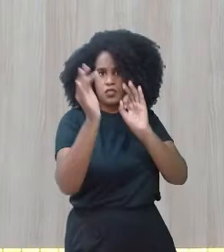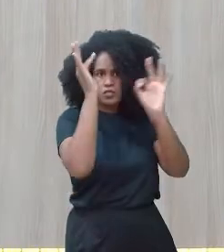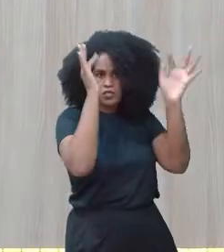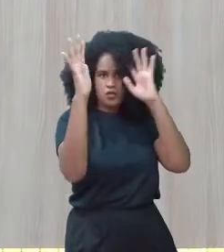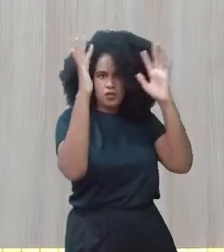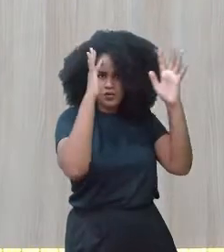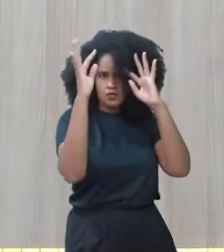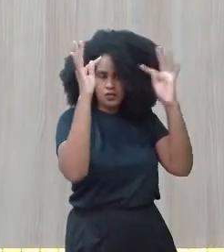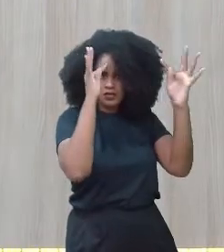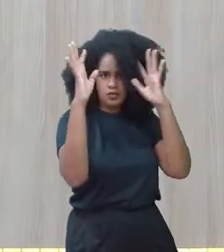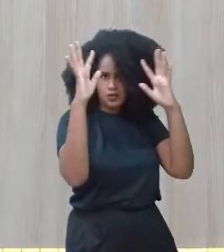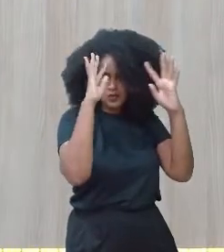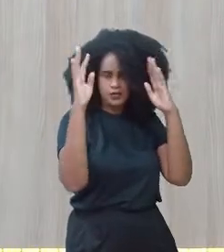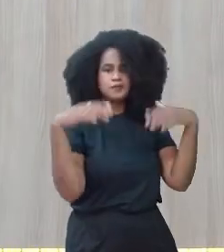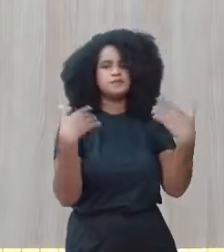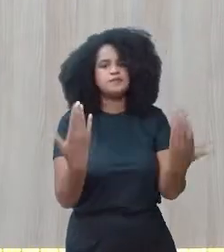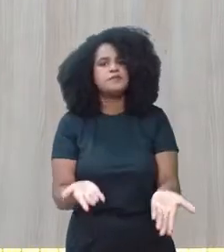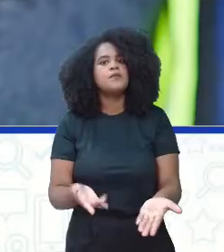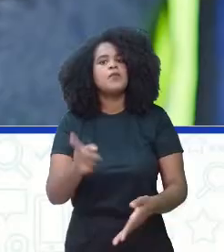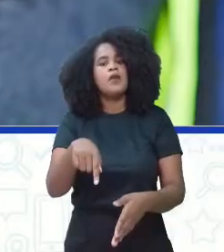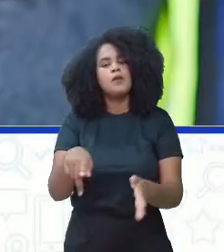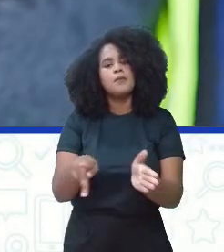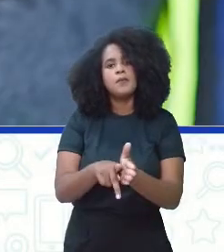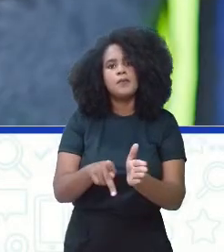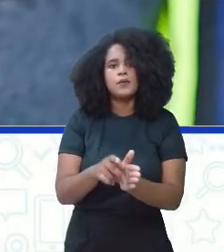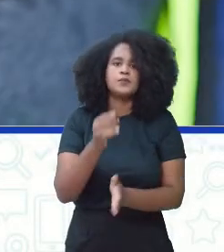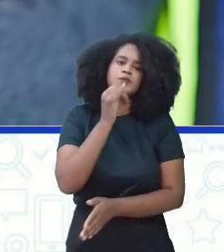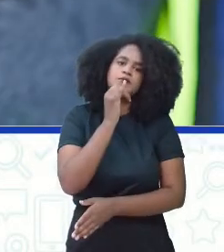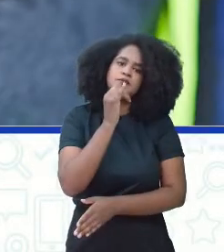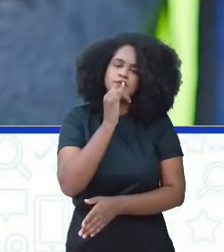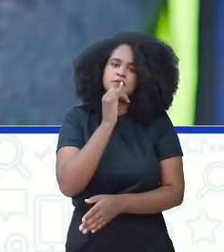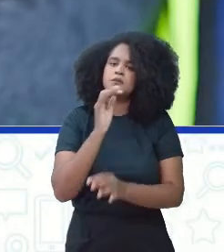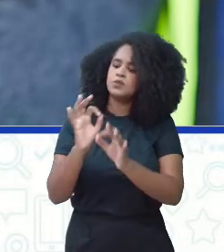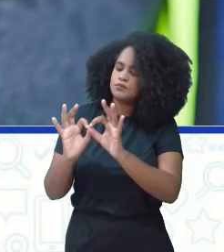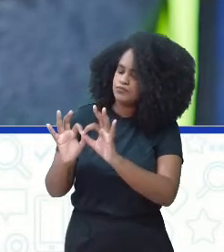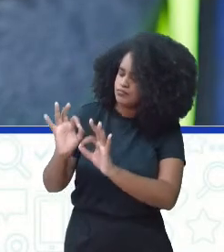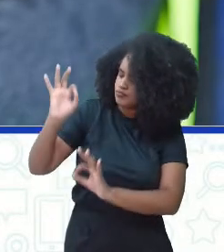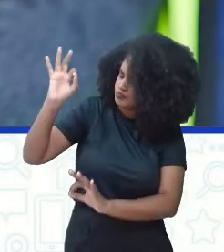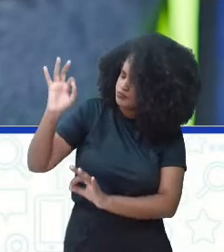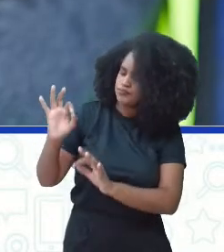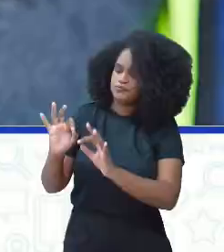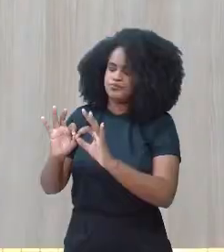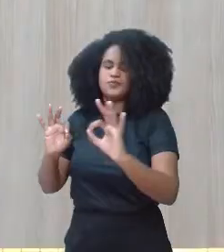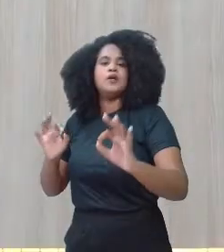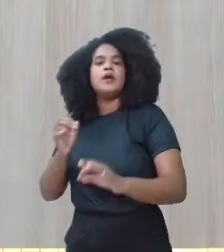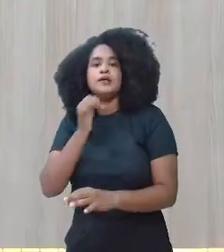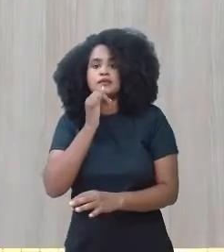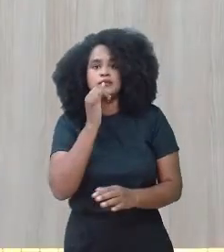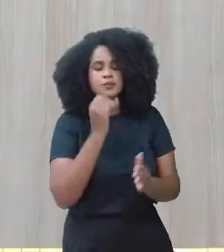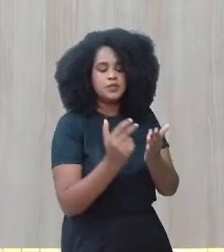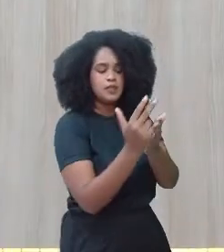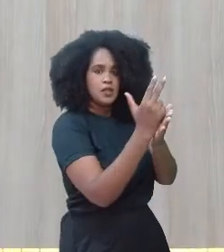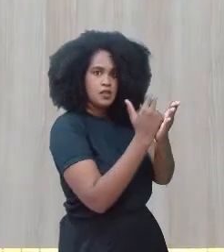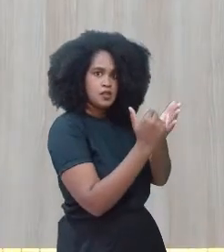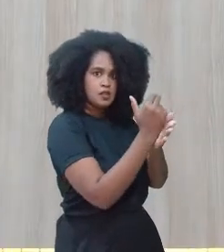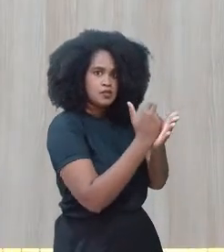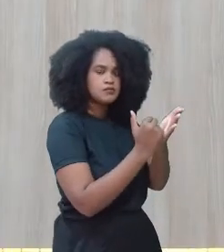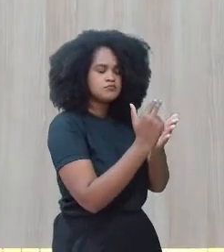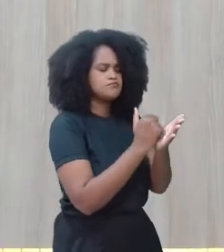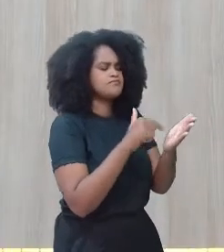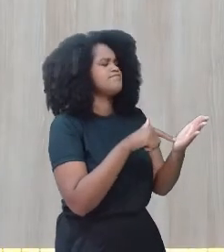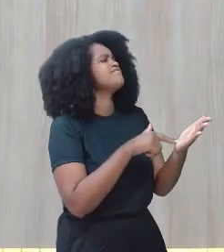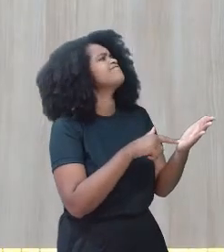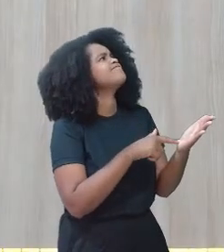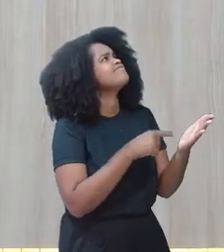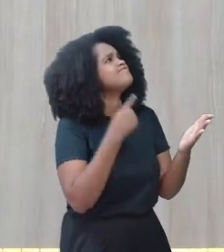dessas coisas é essa ideia de medição. Então, quando a gente está, por exemplo, fazendo um desenho no papel, a gente nem imagina, mas a